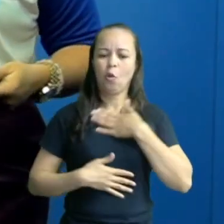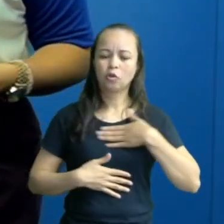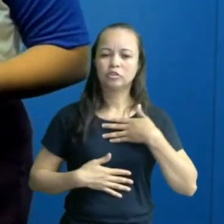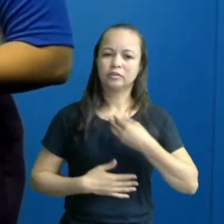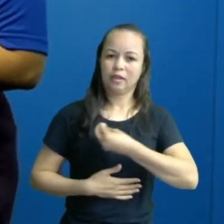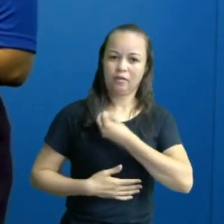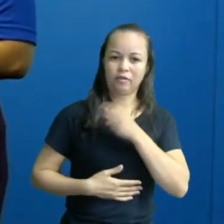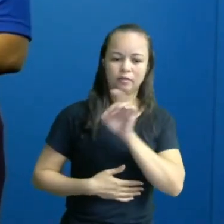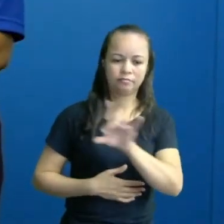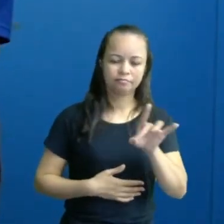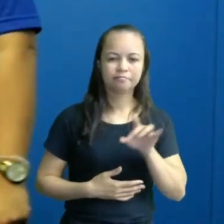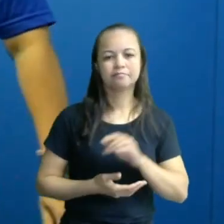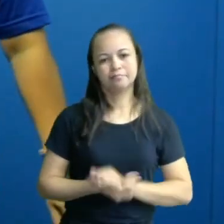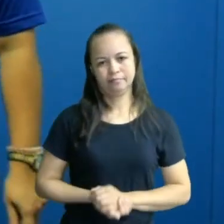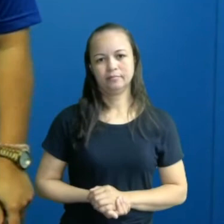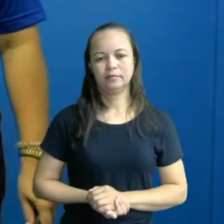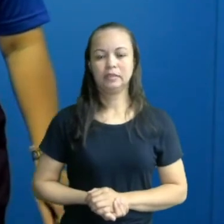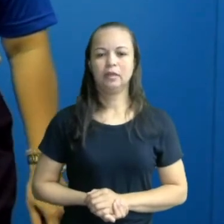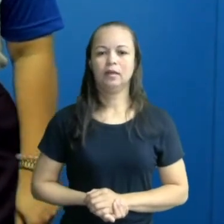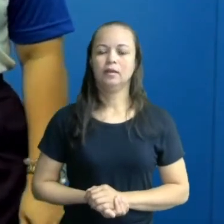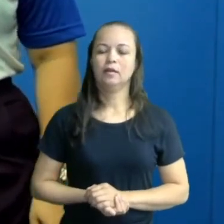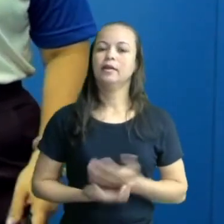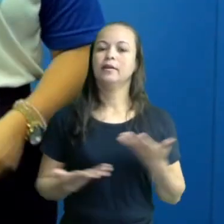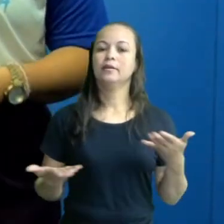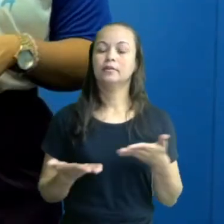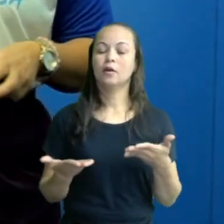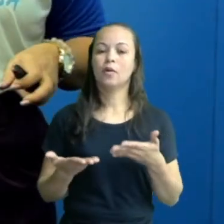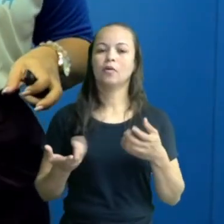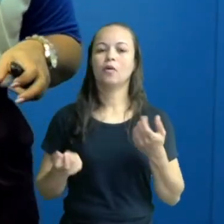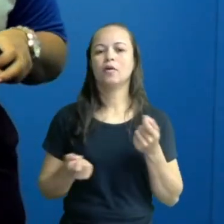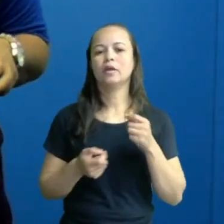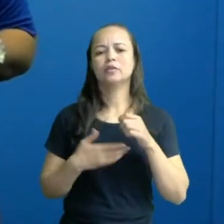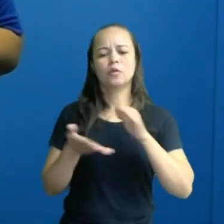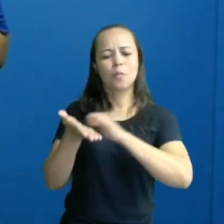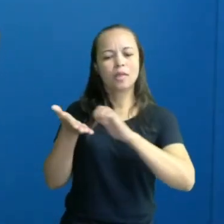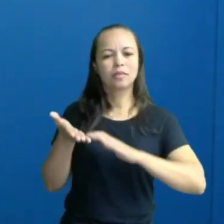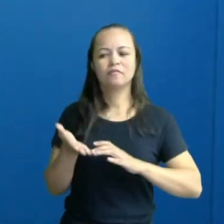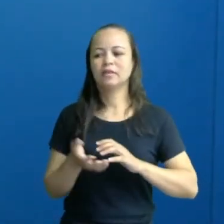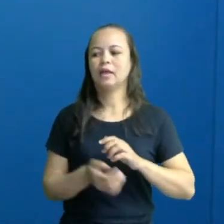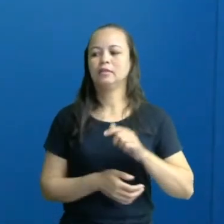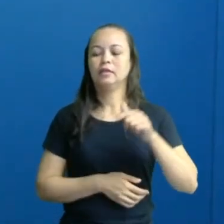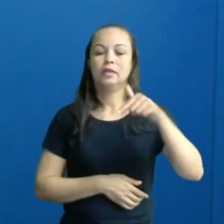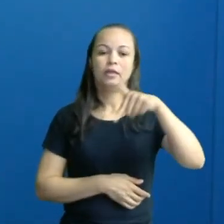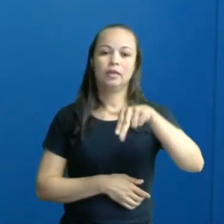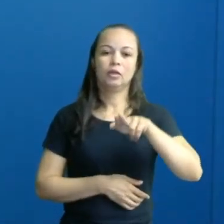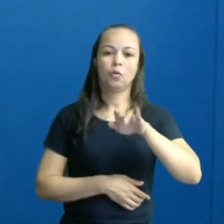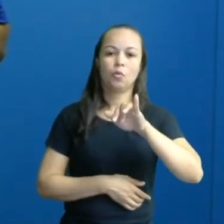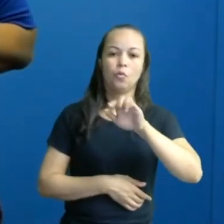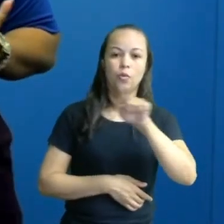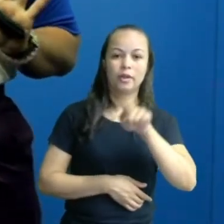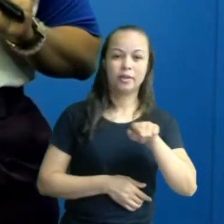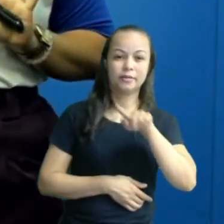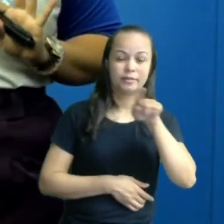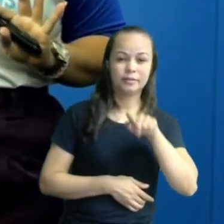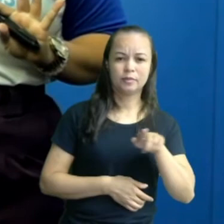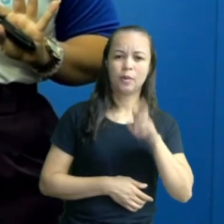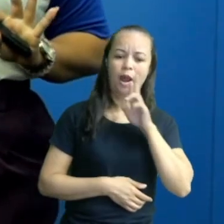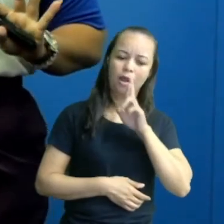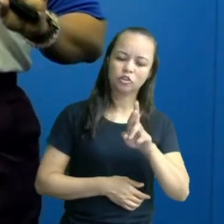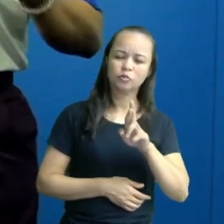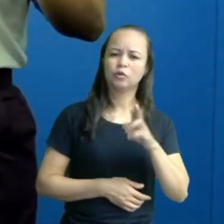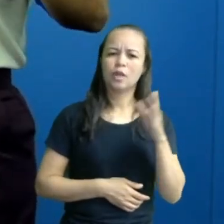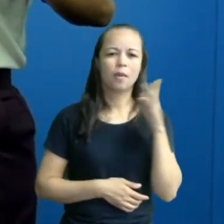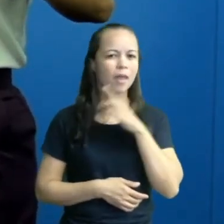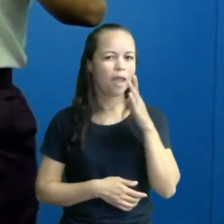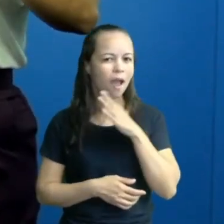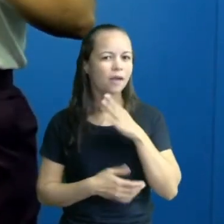viviam. Então, eu trouxe para vocês agora um quiz de perguntas para a gente responder bem rapidinho.